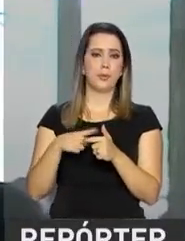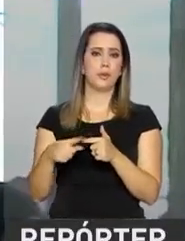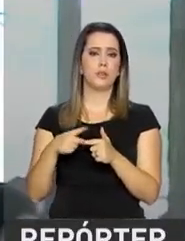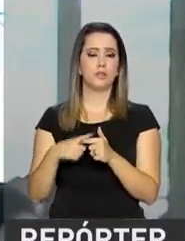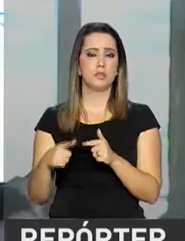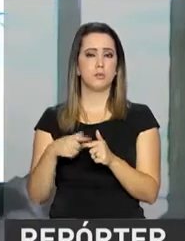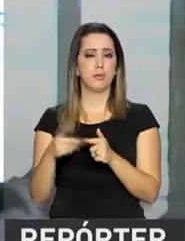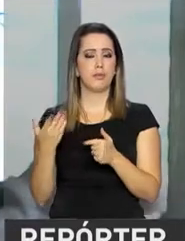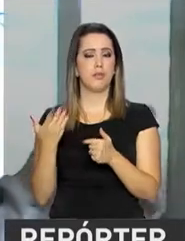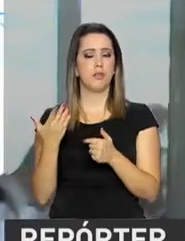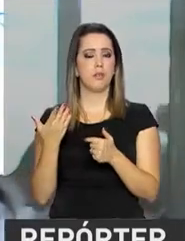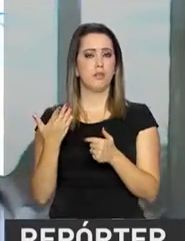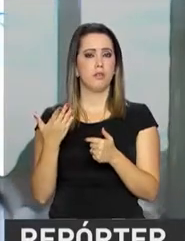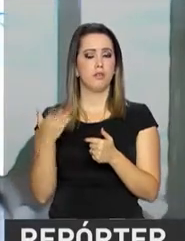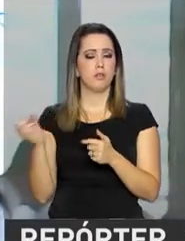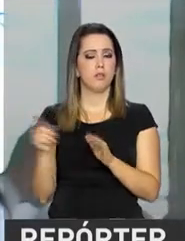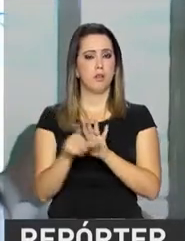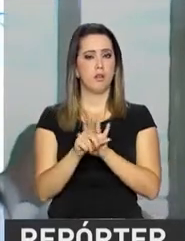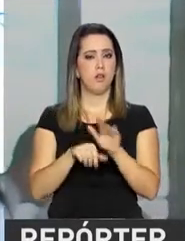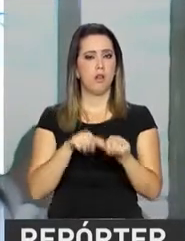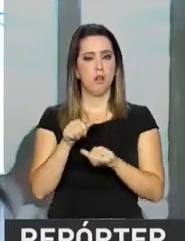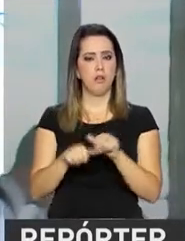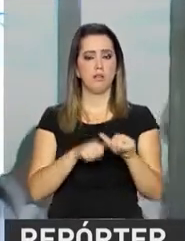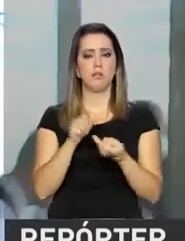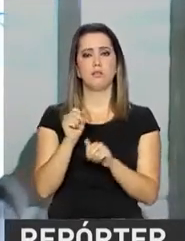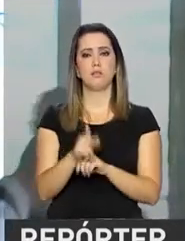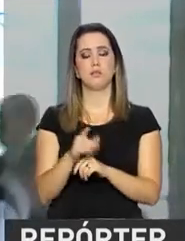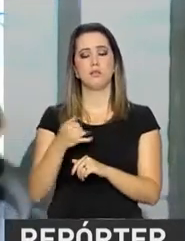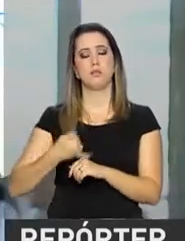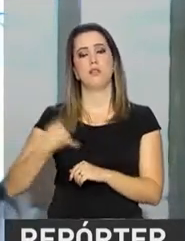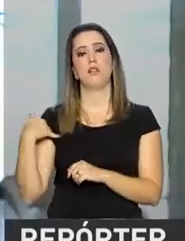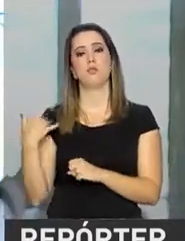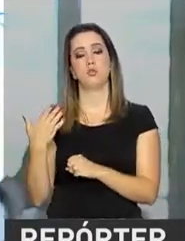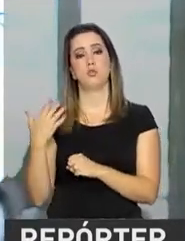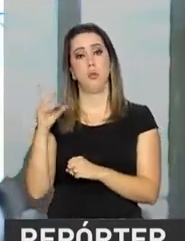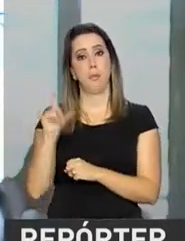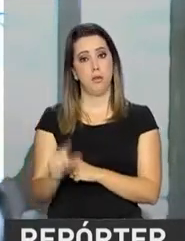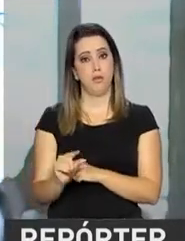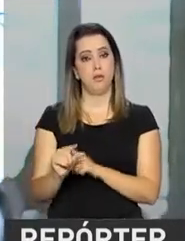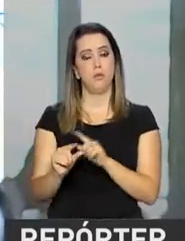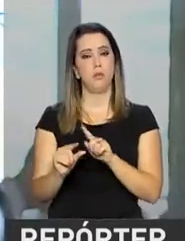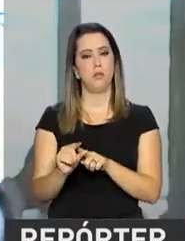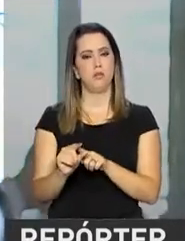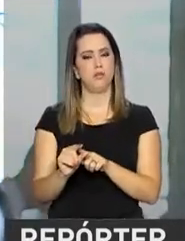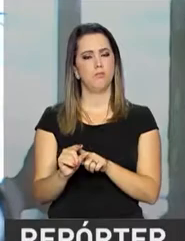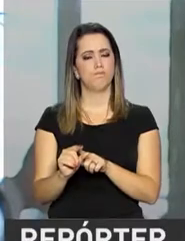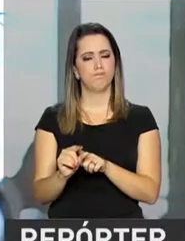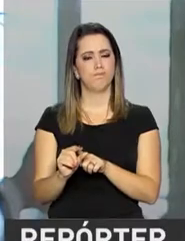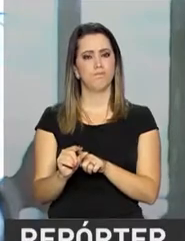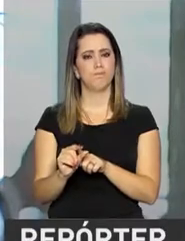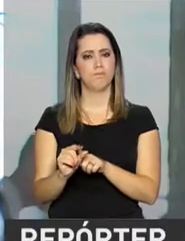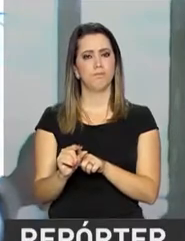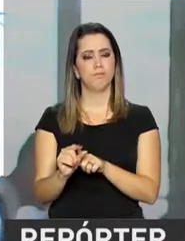os pilares da reforma, que são o estabelecimento de uma idade mínima e o estabelecimento de